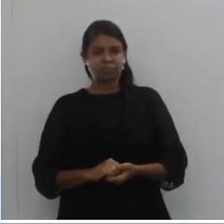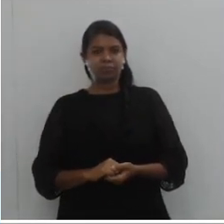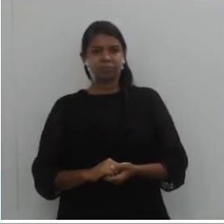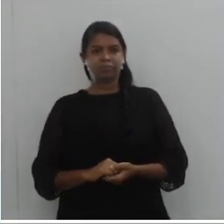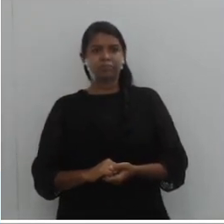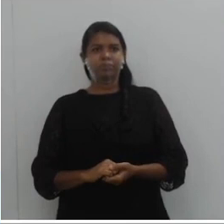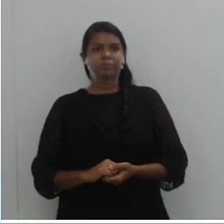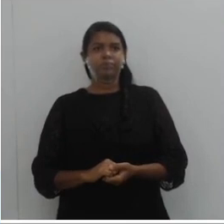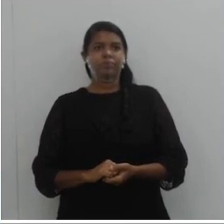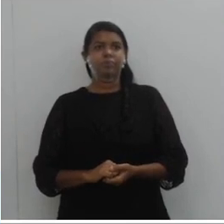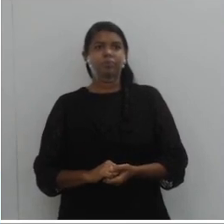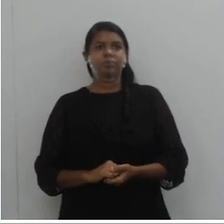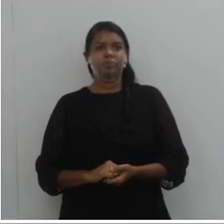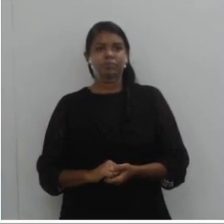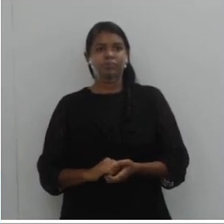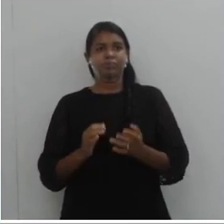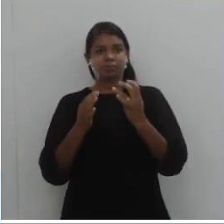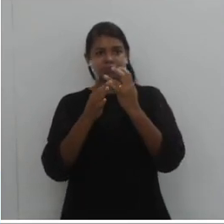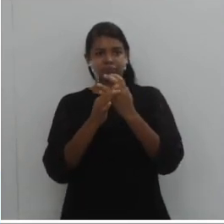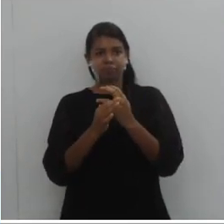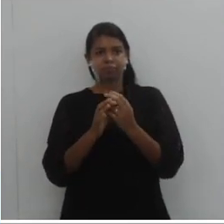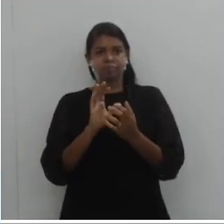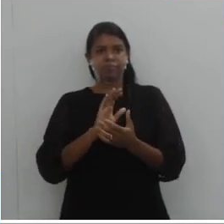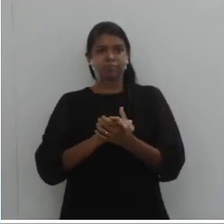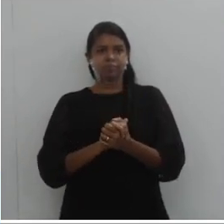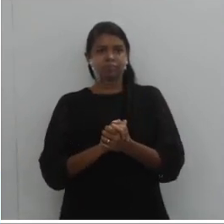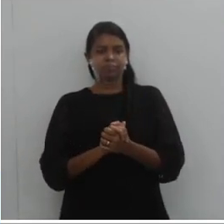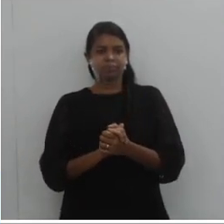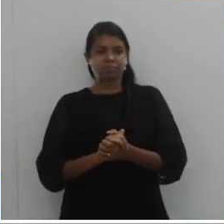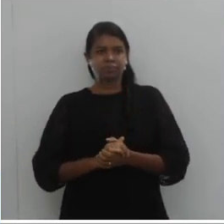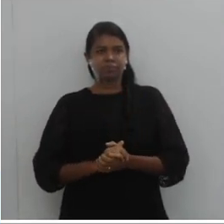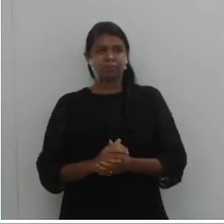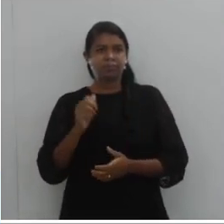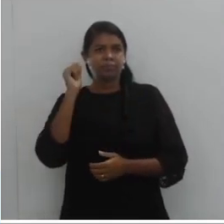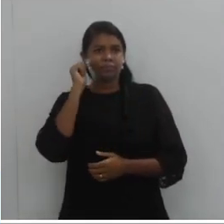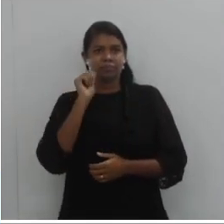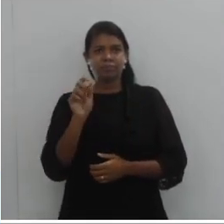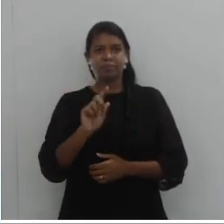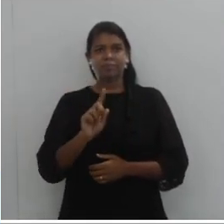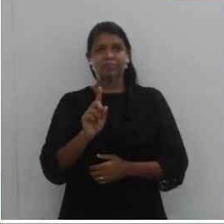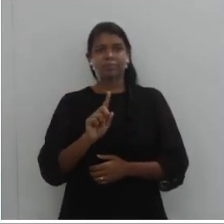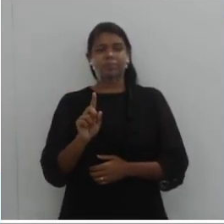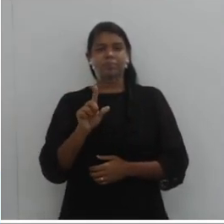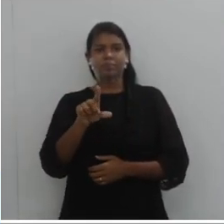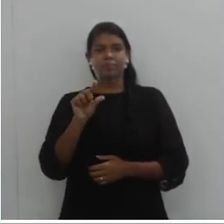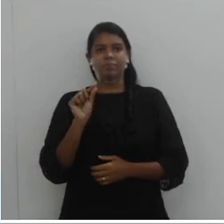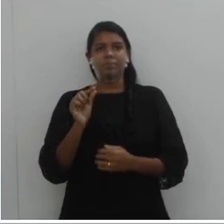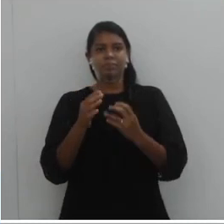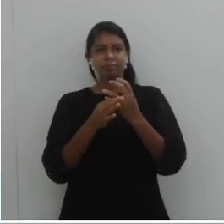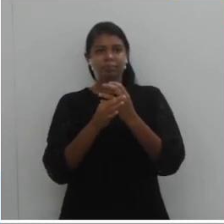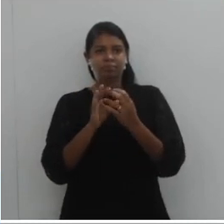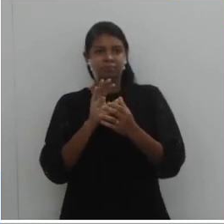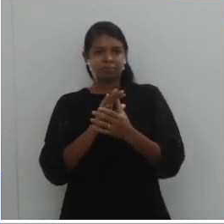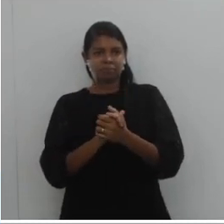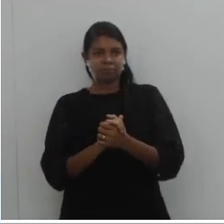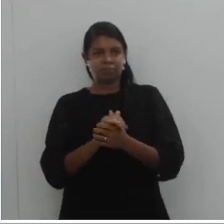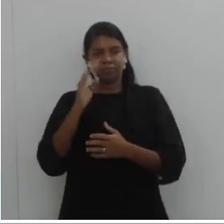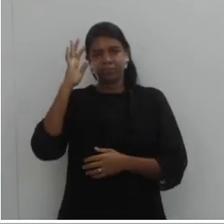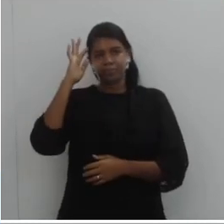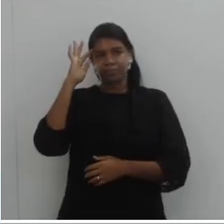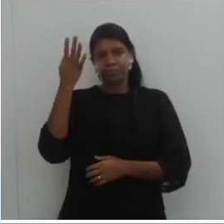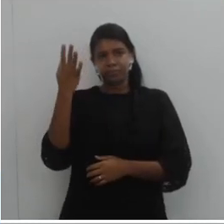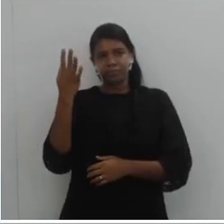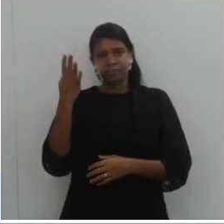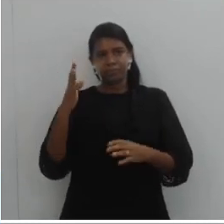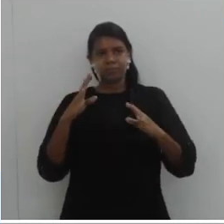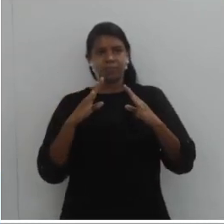velhas. Casamento. As mulheres não escolhiam seus maridos e tomavam as decisões do